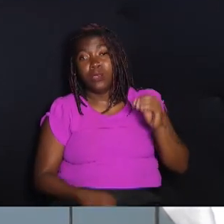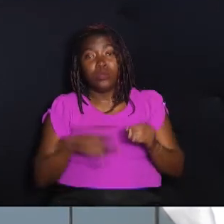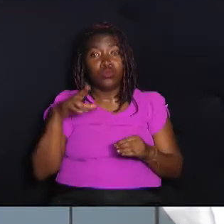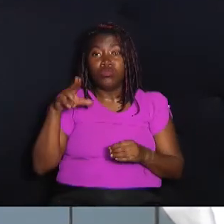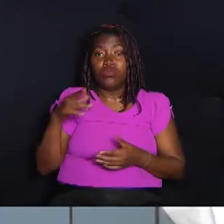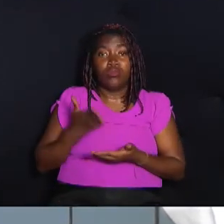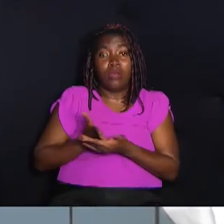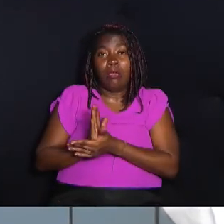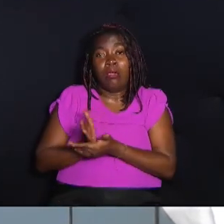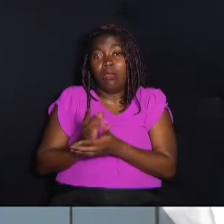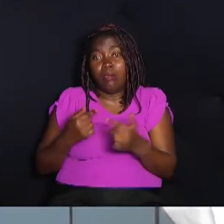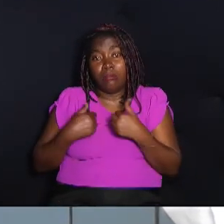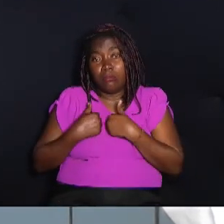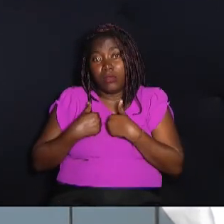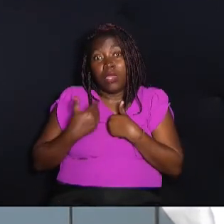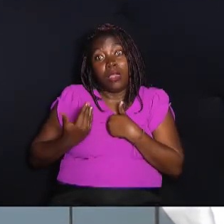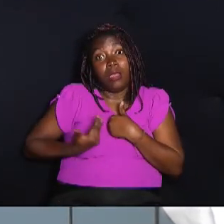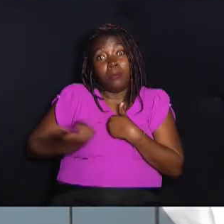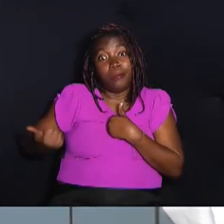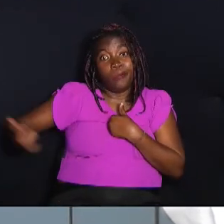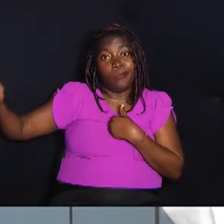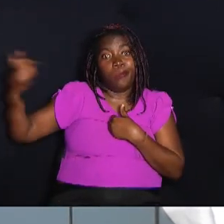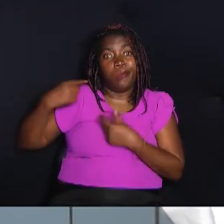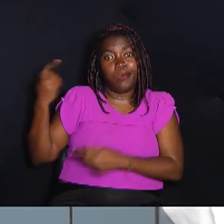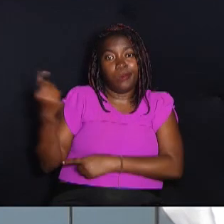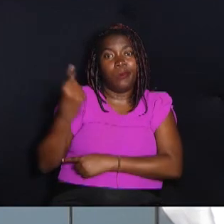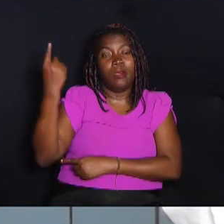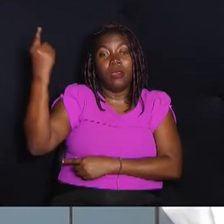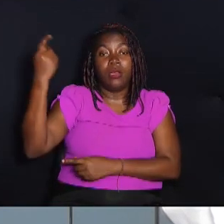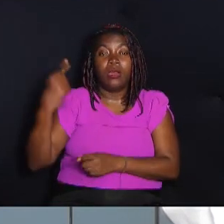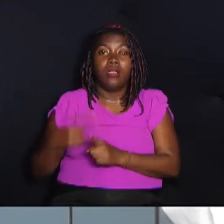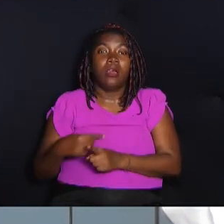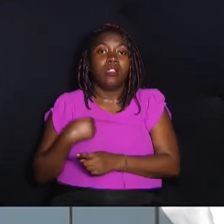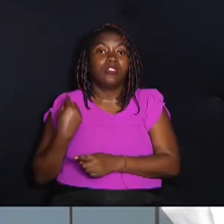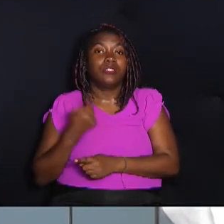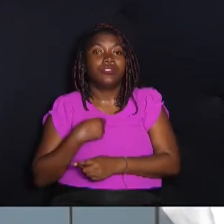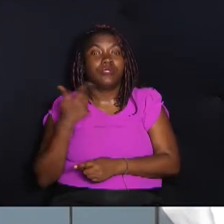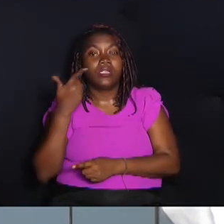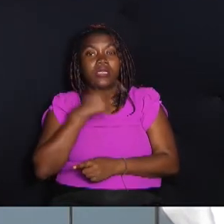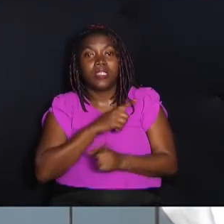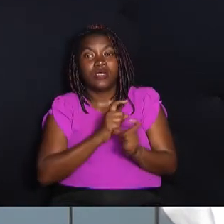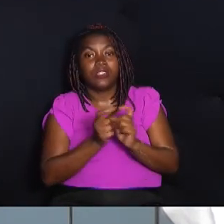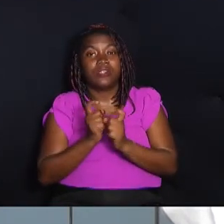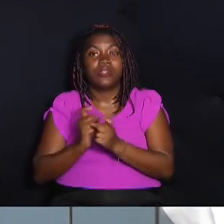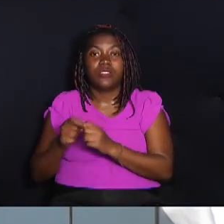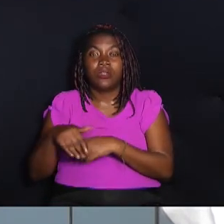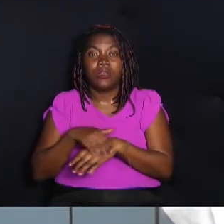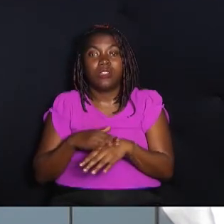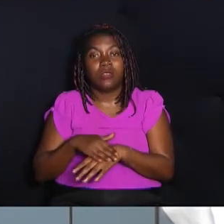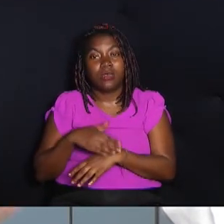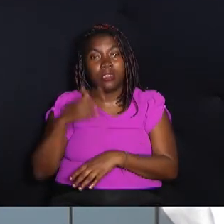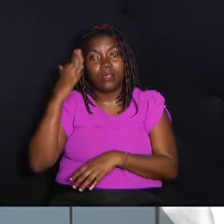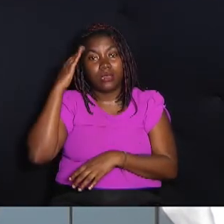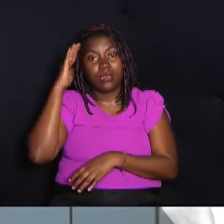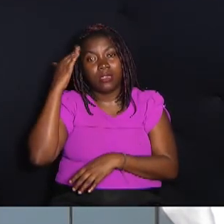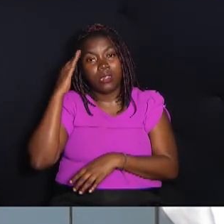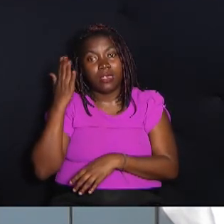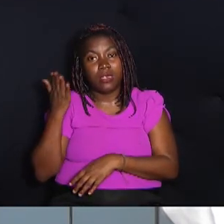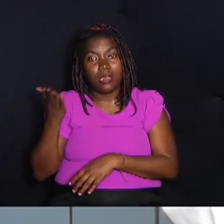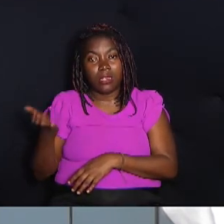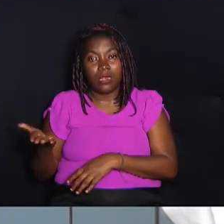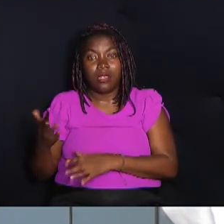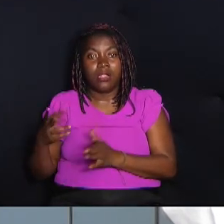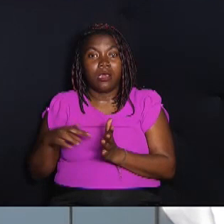mas isso nunca me incomodou, porque a gente conseguia dialogar, conversar, entender, né, que aquilo era uma